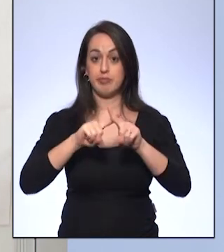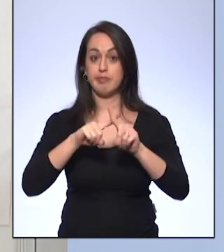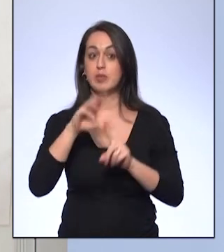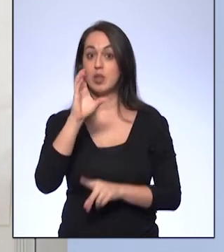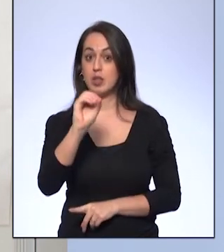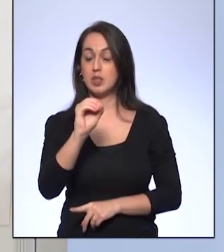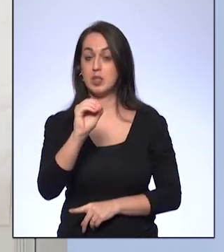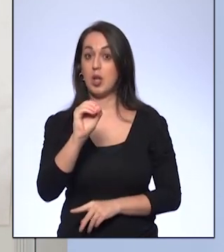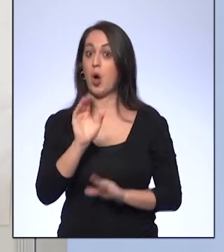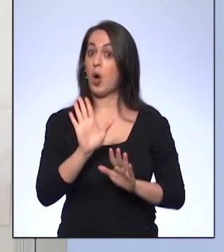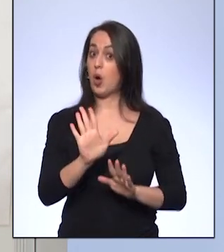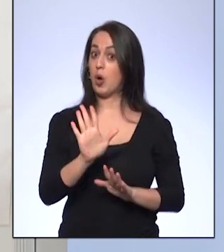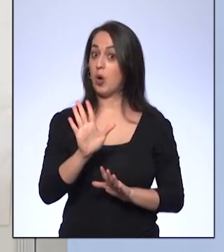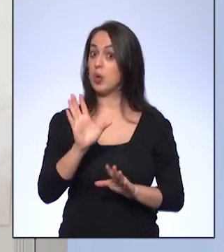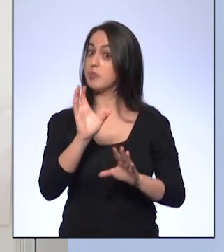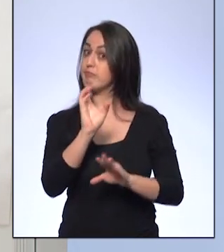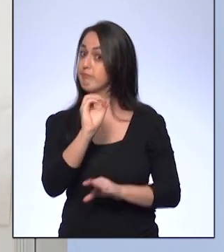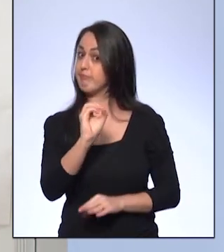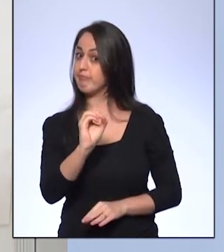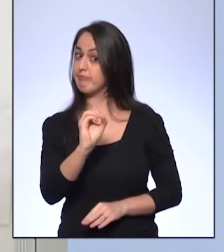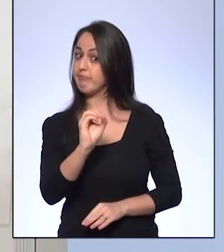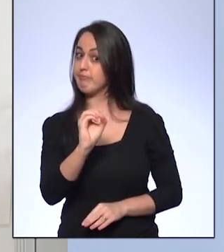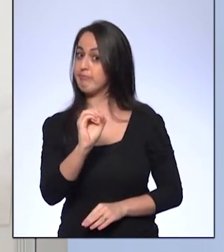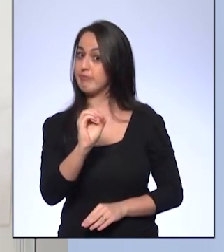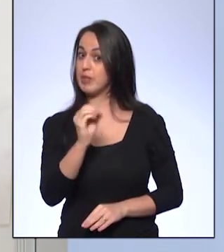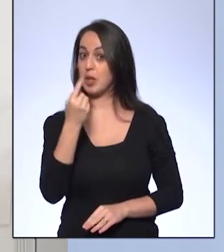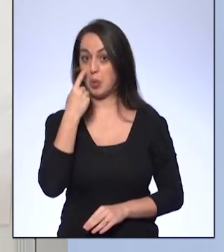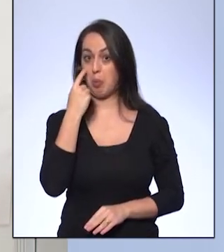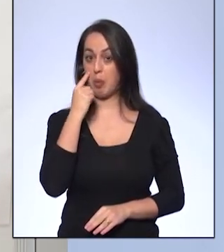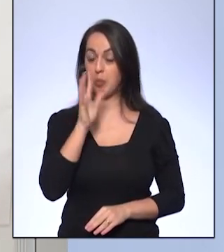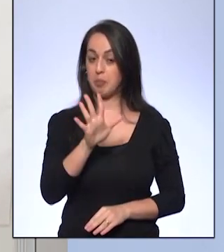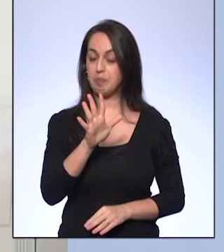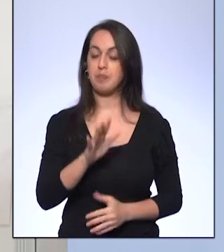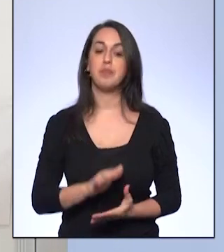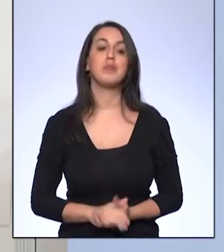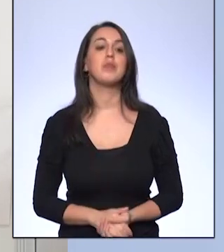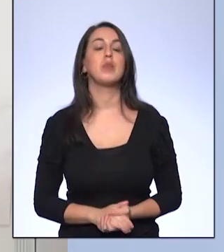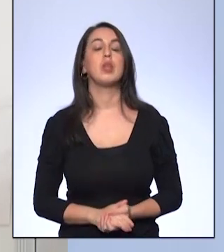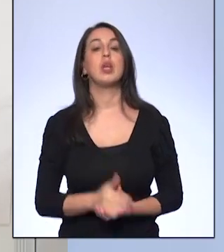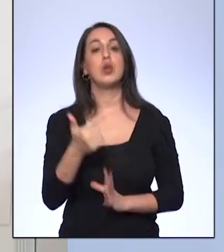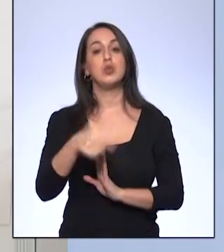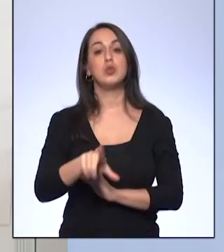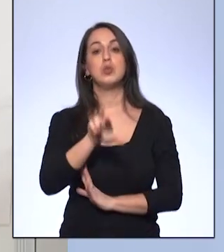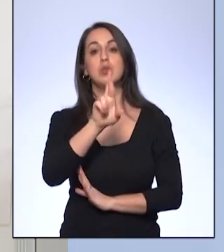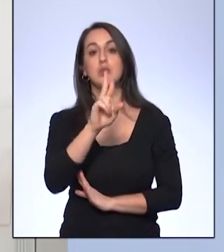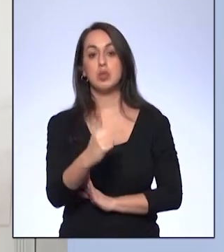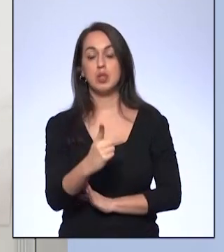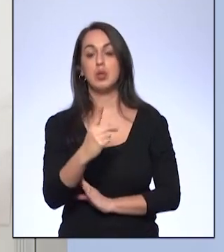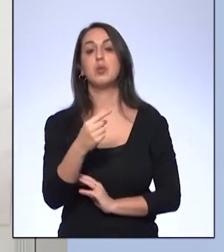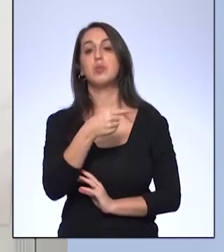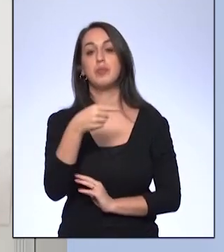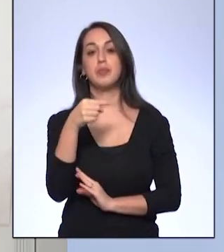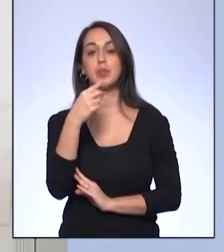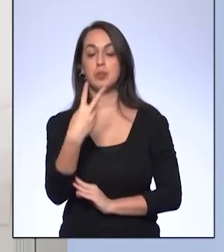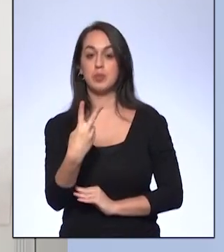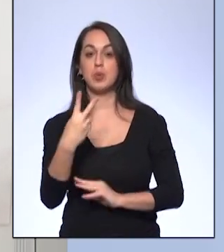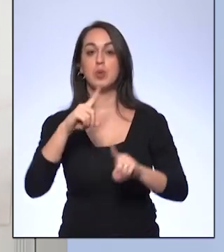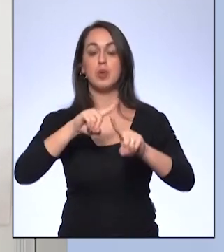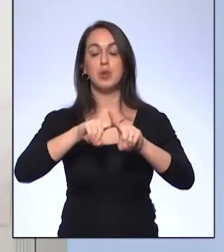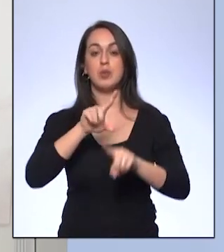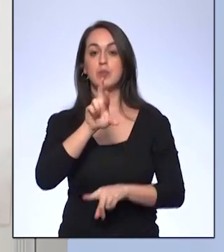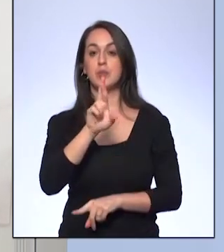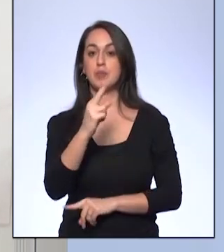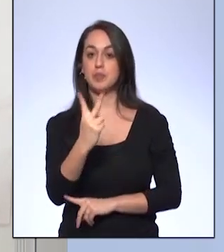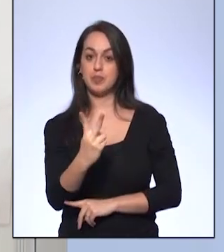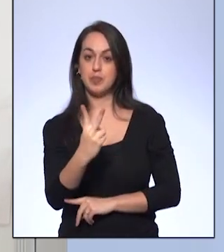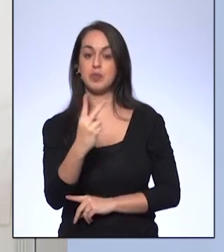Opa, multiplicação por 0. Bom, vamos lá. R1 de novo, -2, vezes